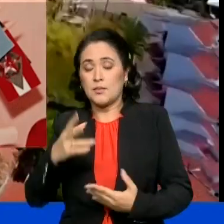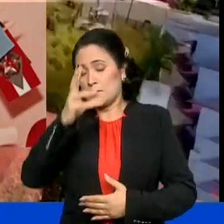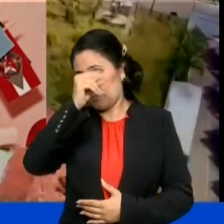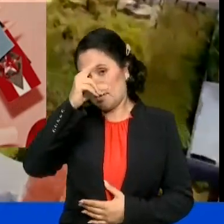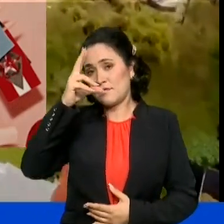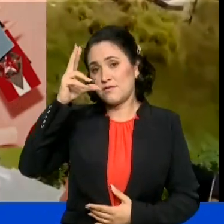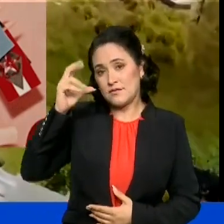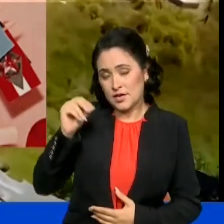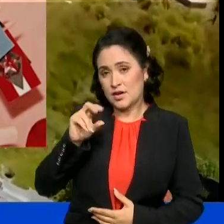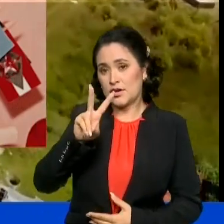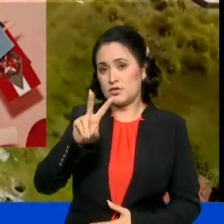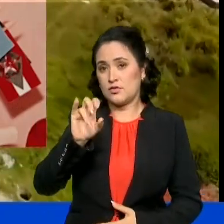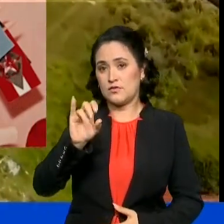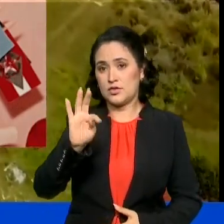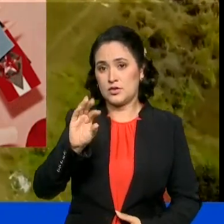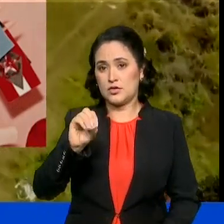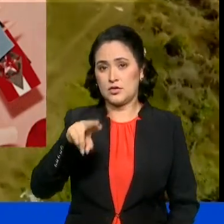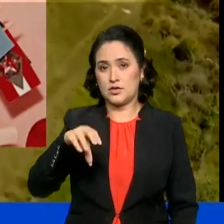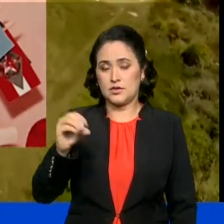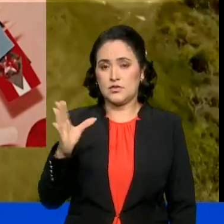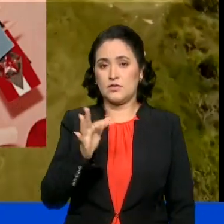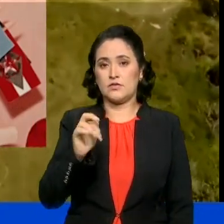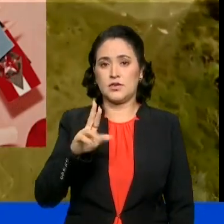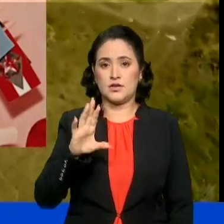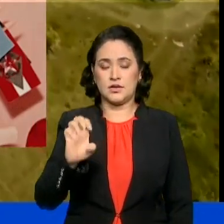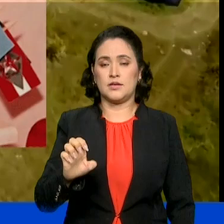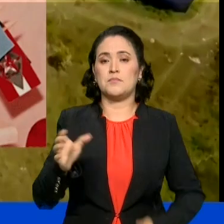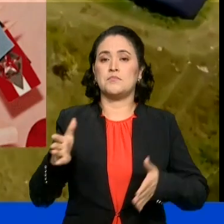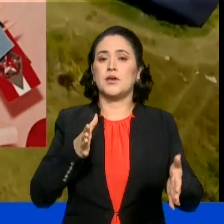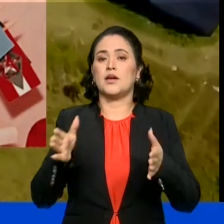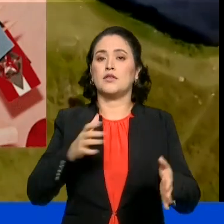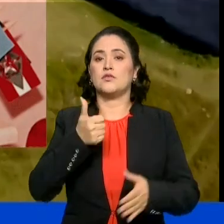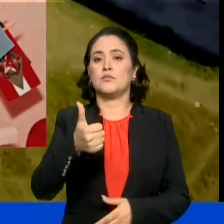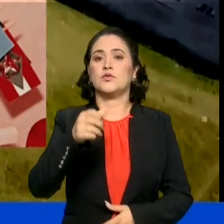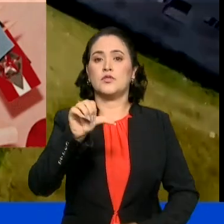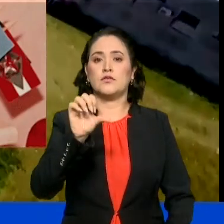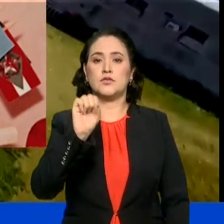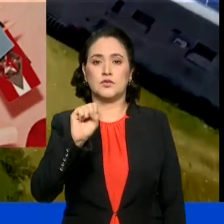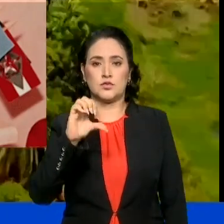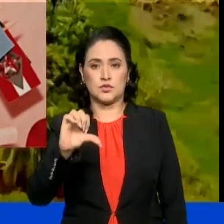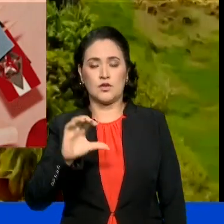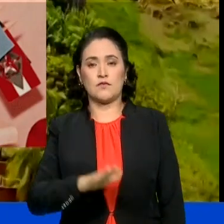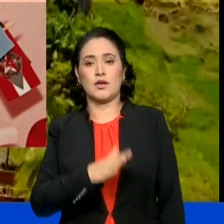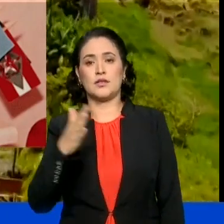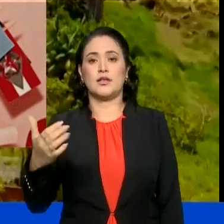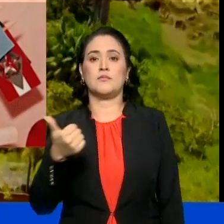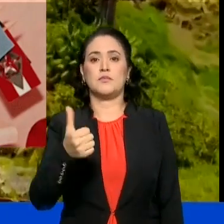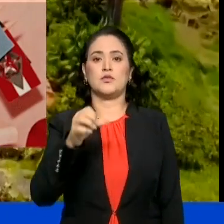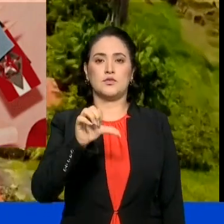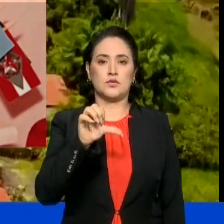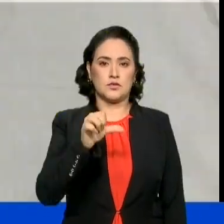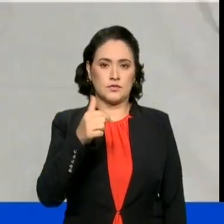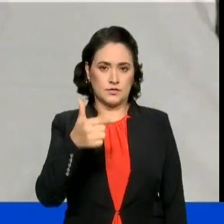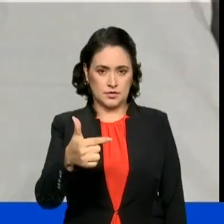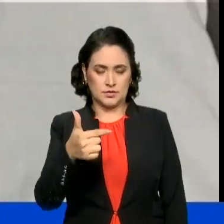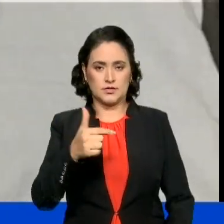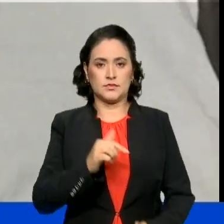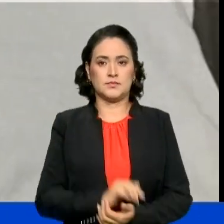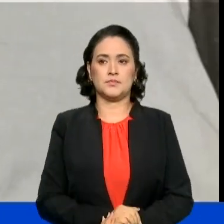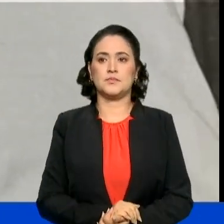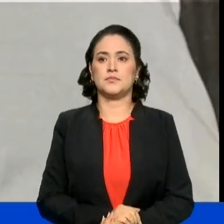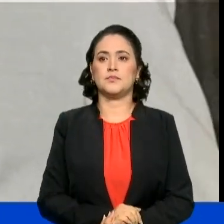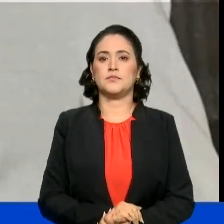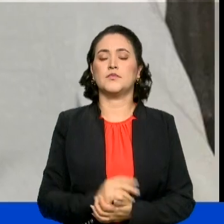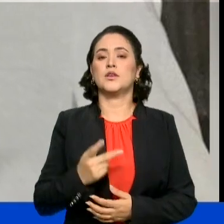terra, Vitorino Freire, no período de 1989 a 1992. Em sua